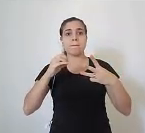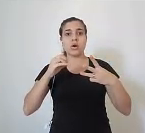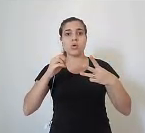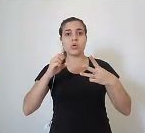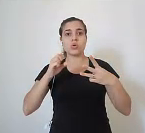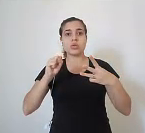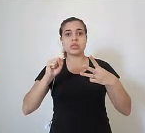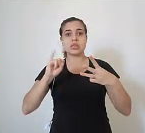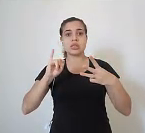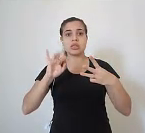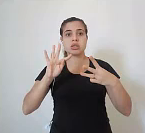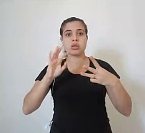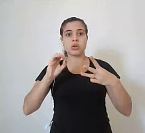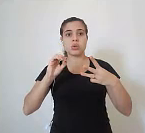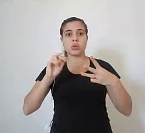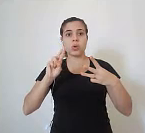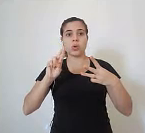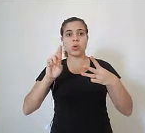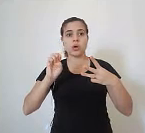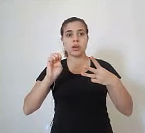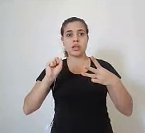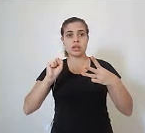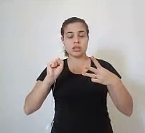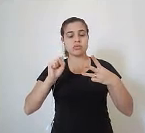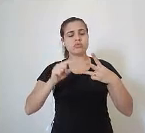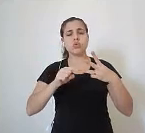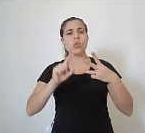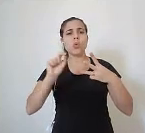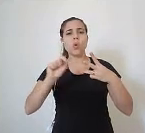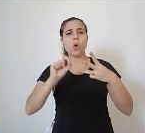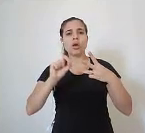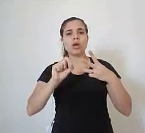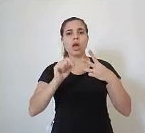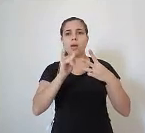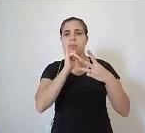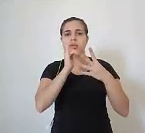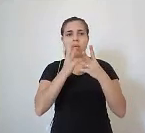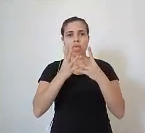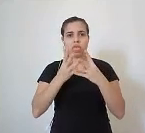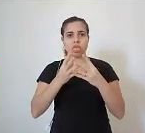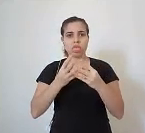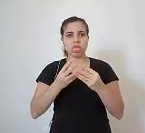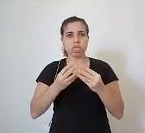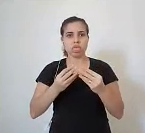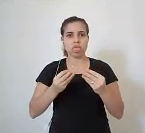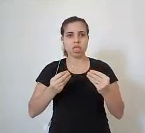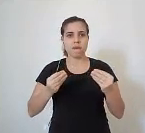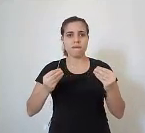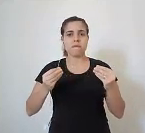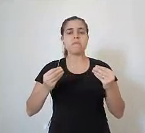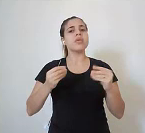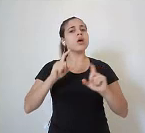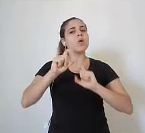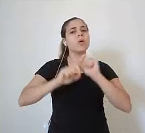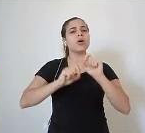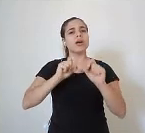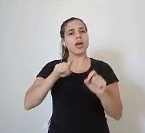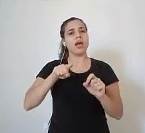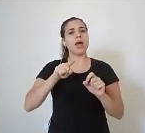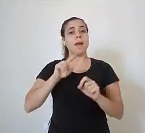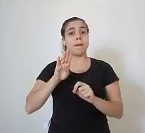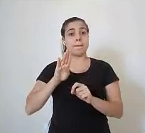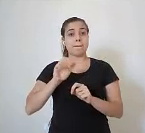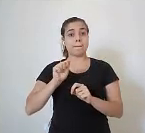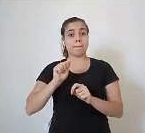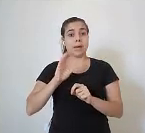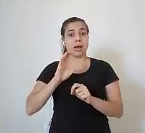para mostrar, né, quem são esses decompositores. São as bactérias, que estão representadas aqui nesse círculo,